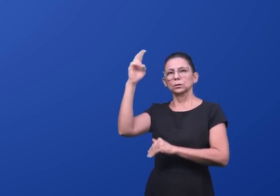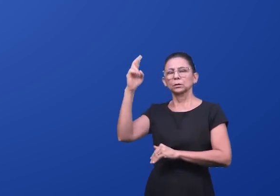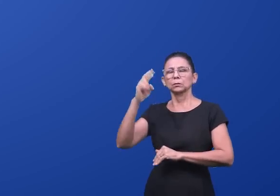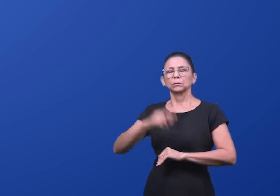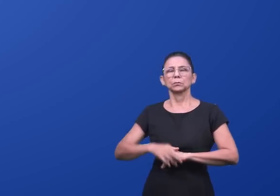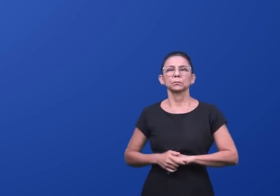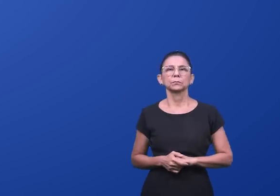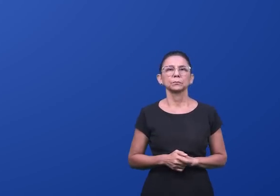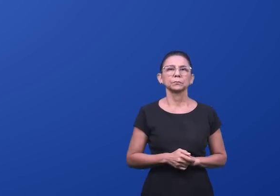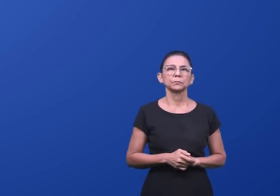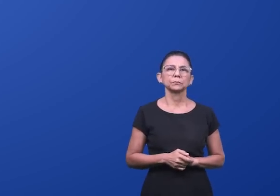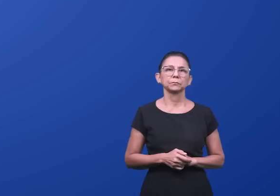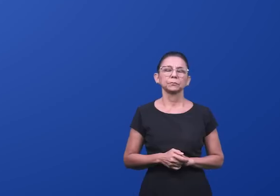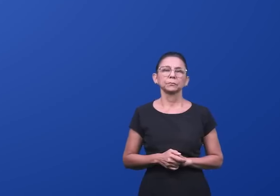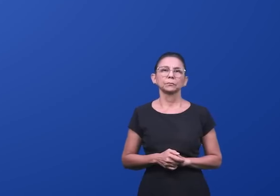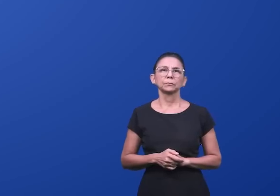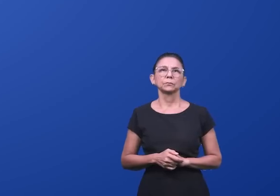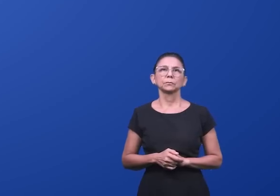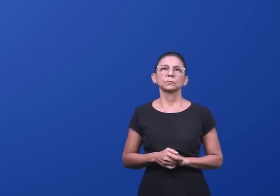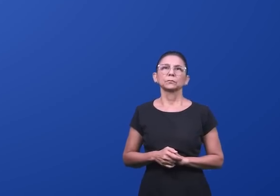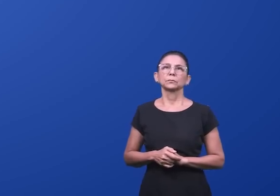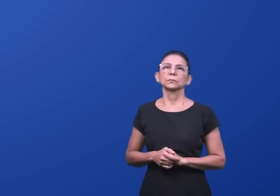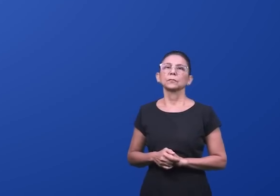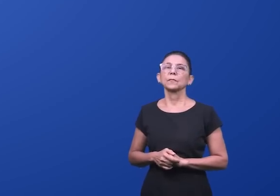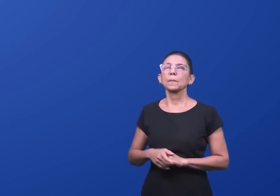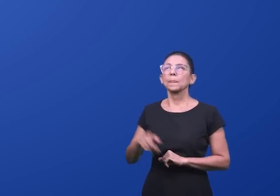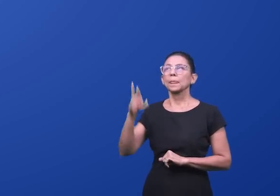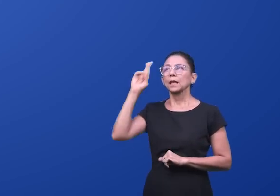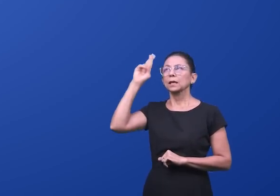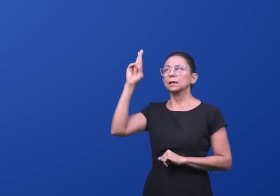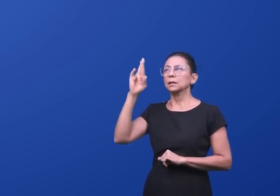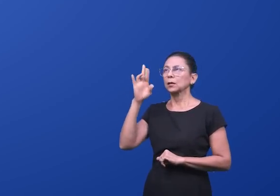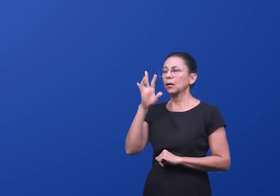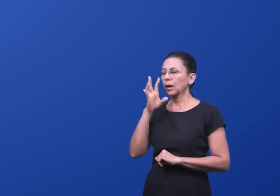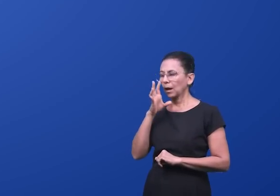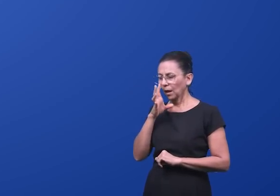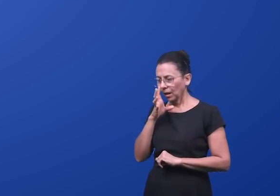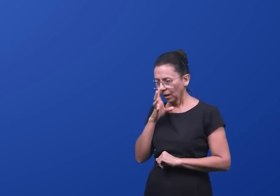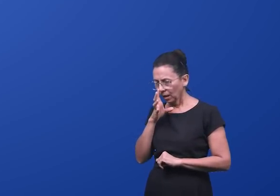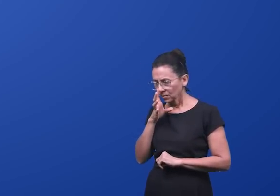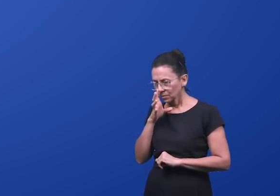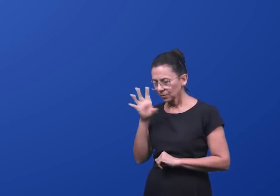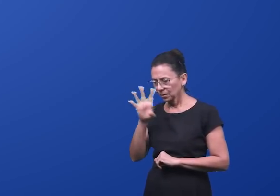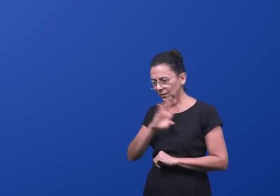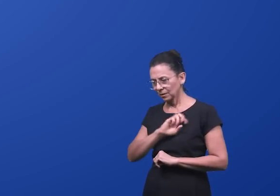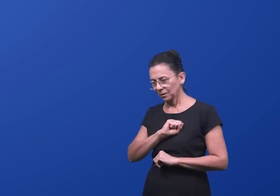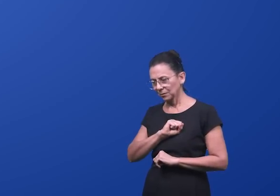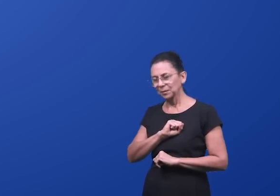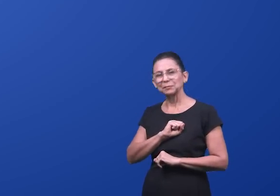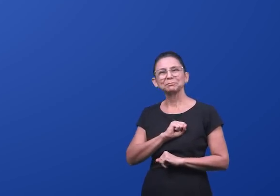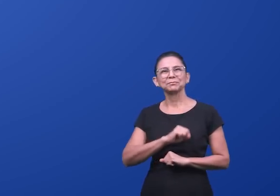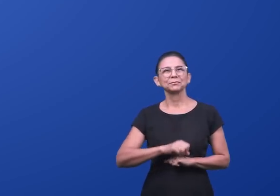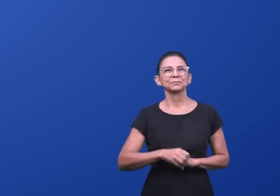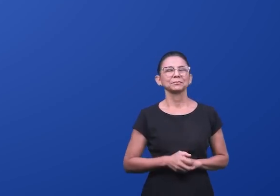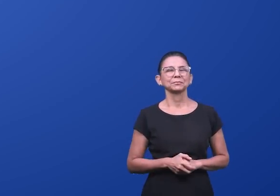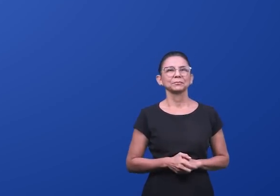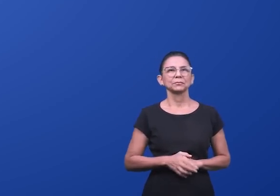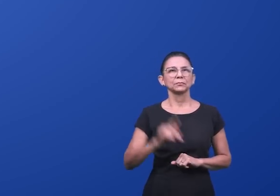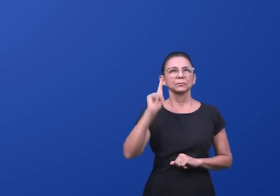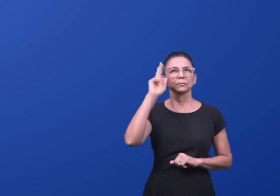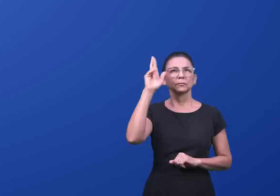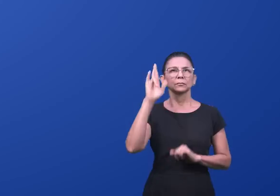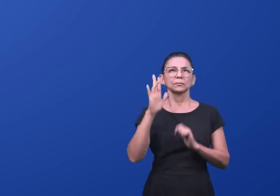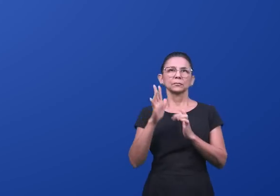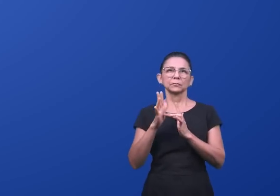em glorificação ao Senhor e que está sempre diante dos vossos olhos, sendo assim